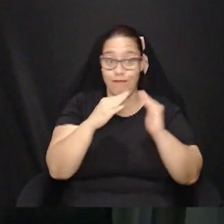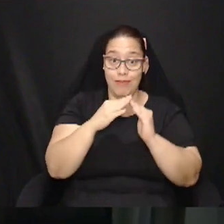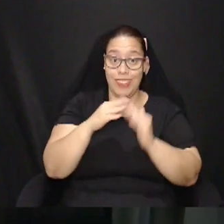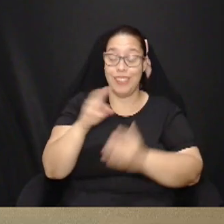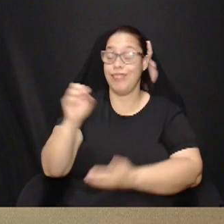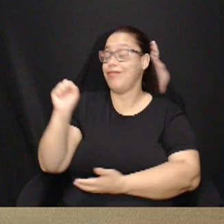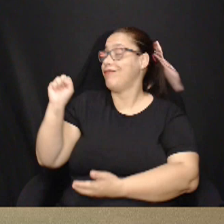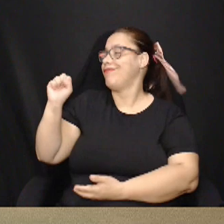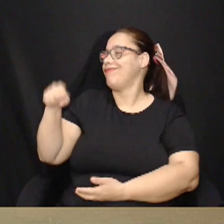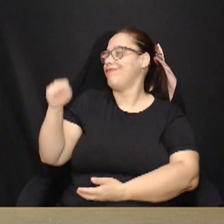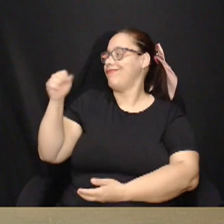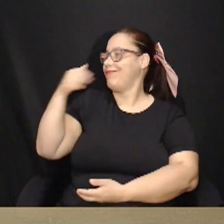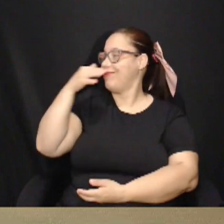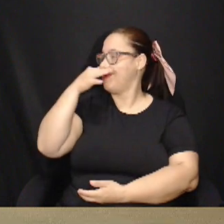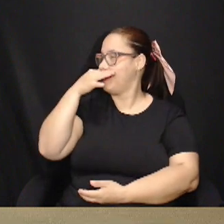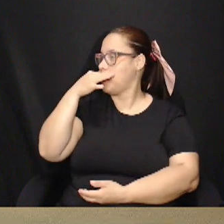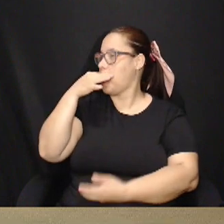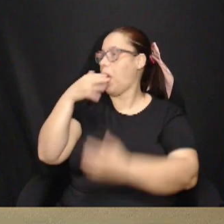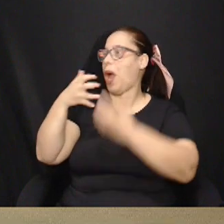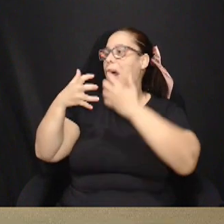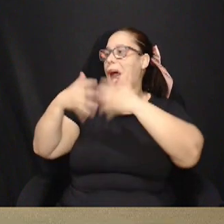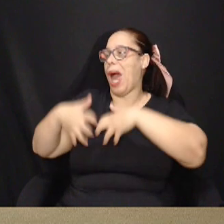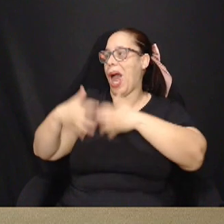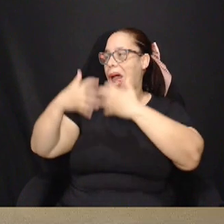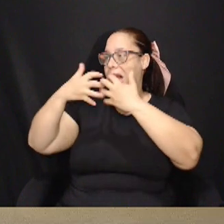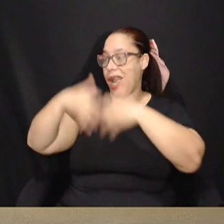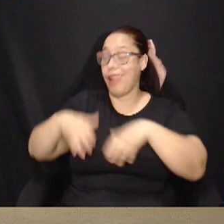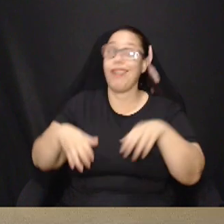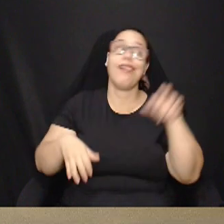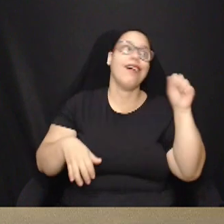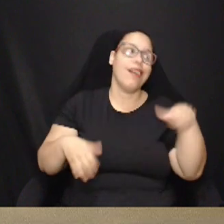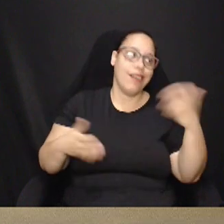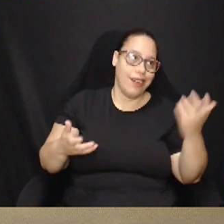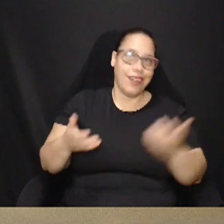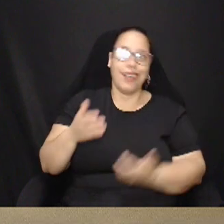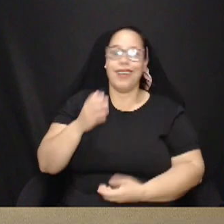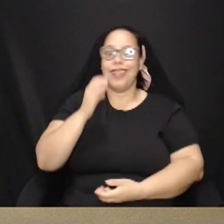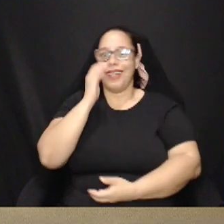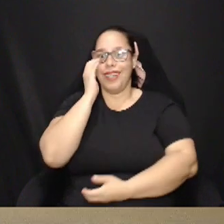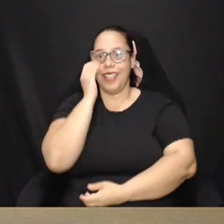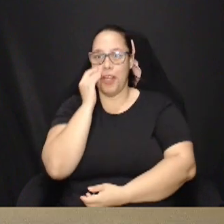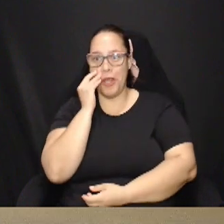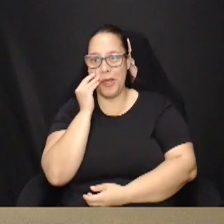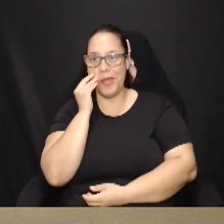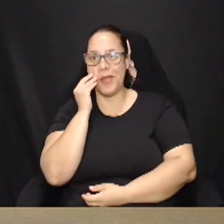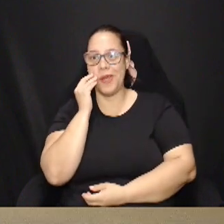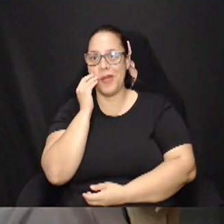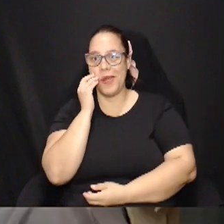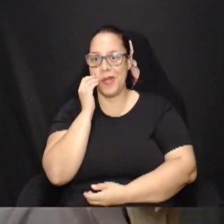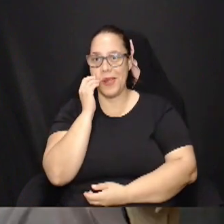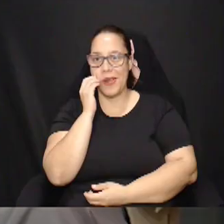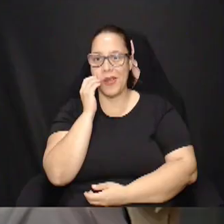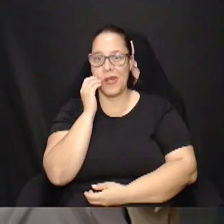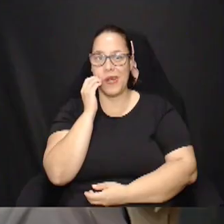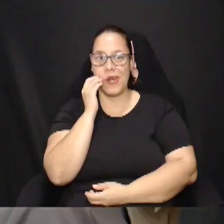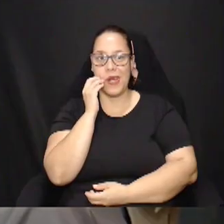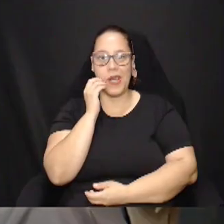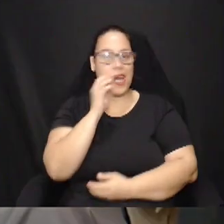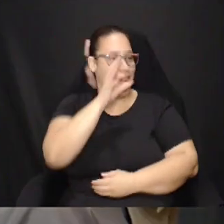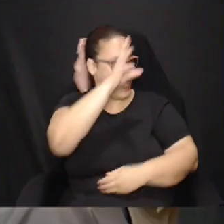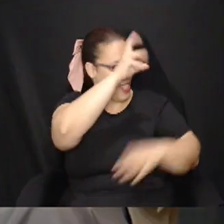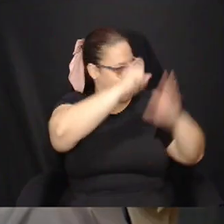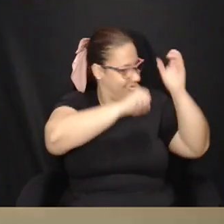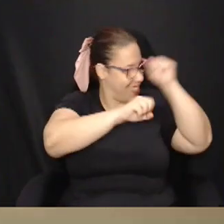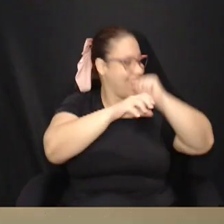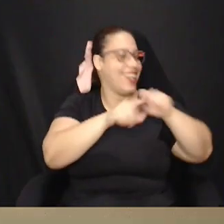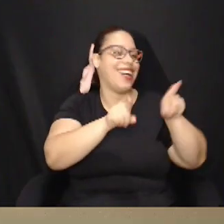Exatamente. Complexo. É complexo. Complexo. Quer pontuar, por favor? Tava aprendendo Tá também, aprendendo né, gente? também, né?